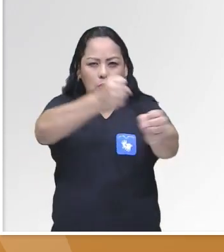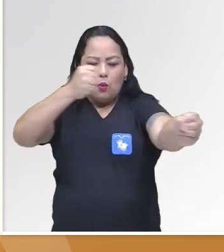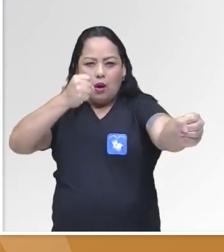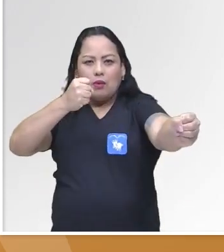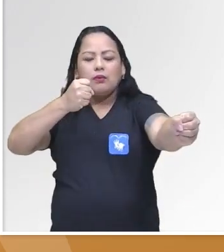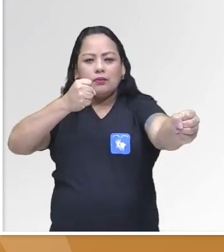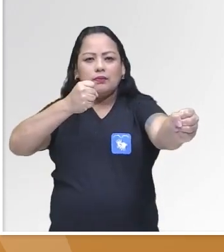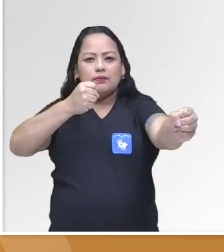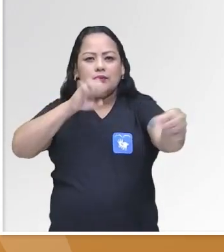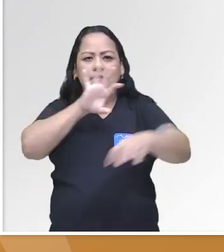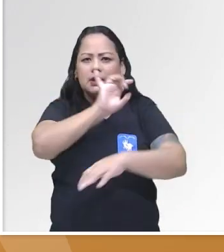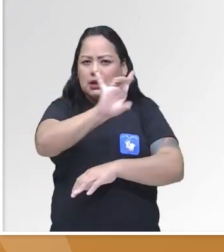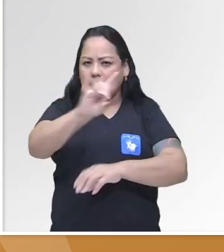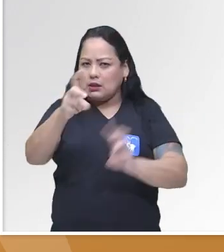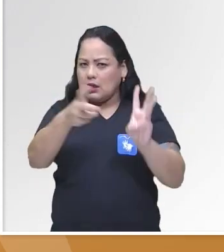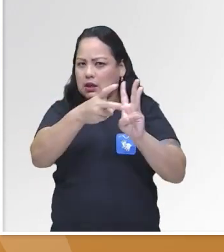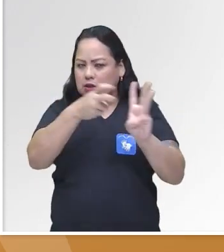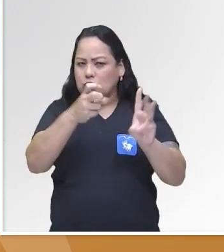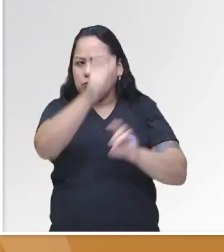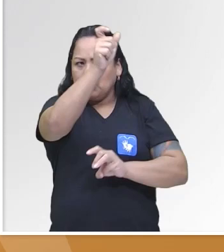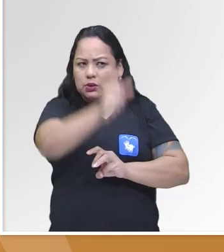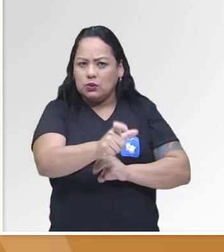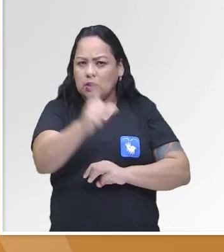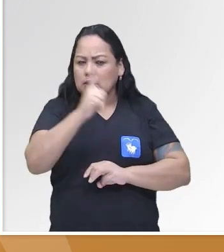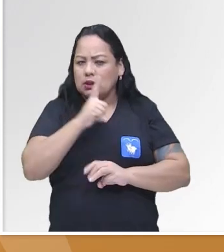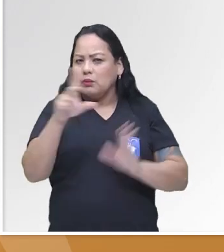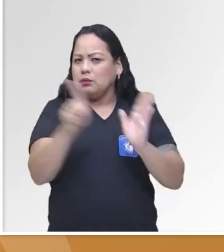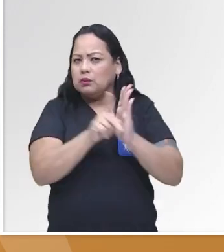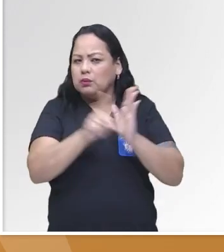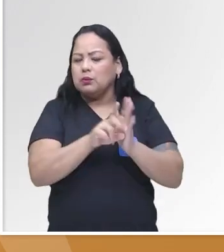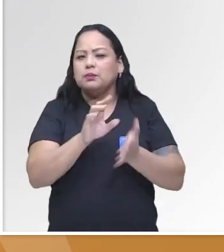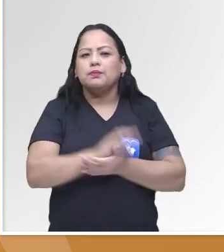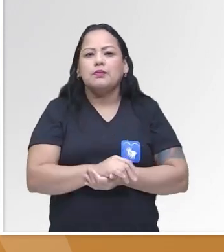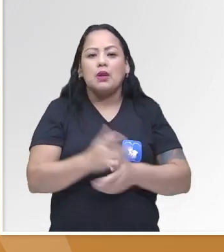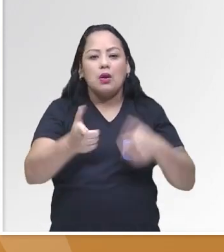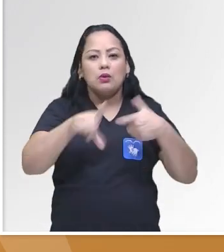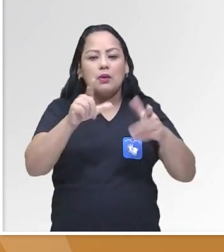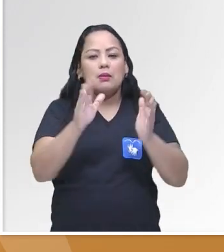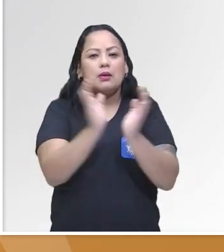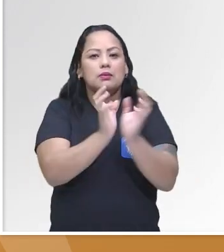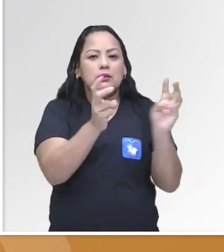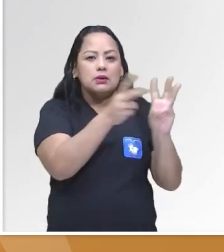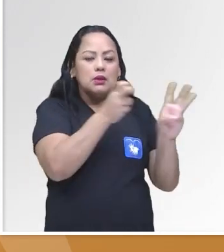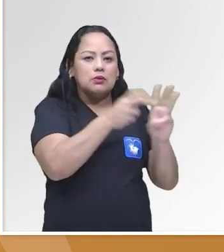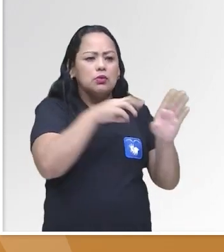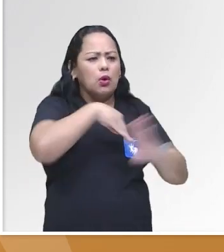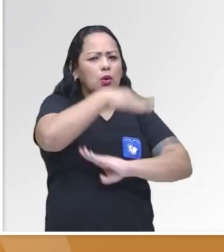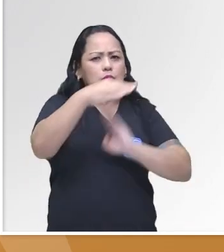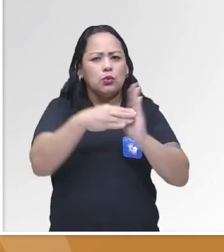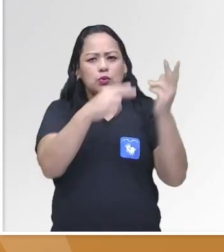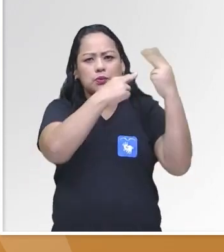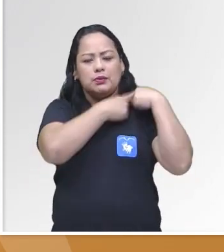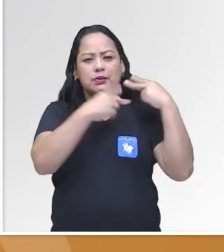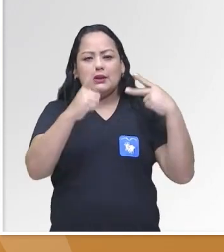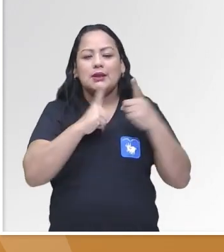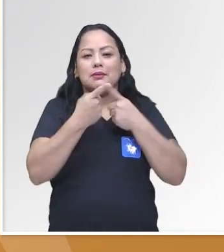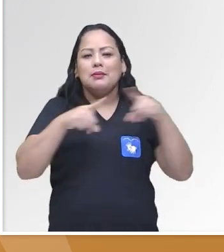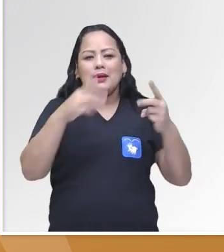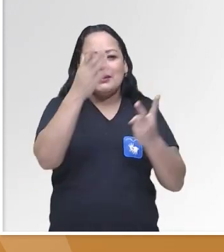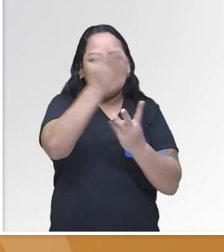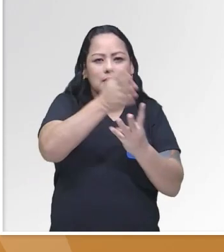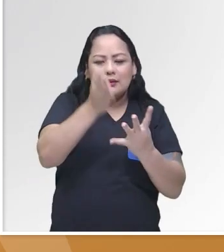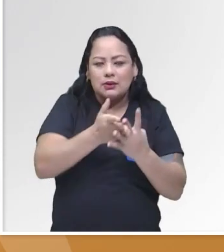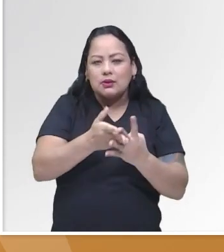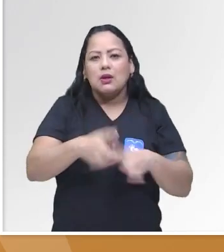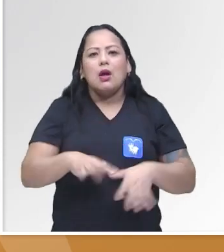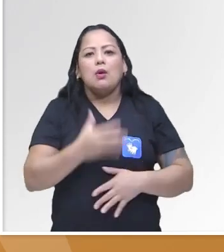flecha, cada índio tem o seu. O trabalho na tribo é realizado por todos, porém possui uma divisão por sexo e